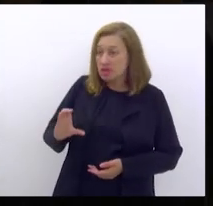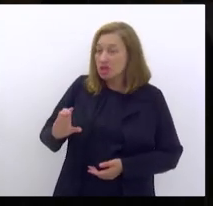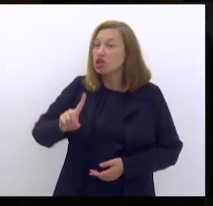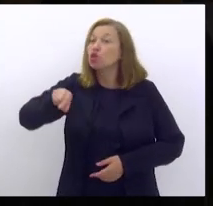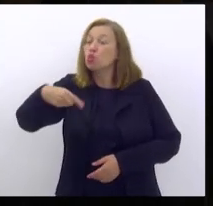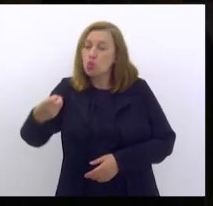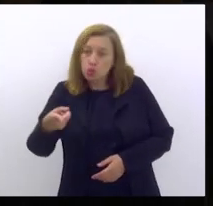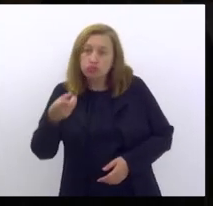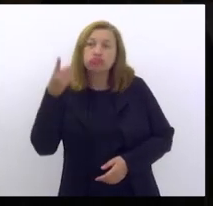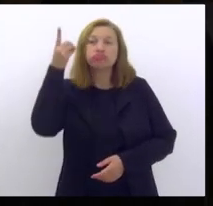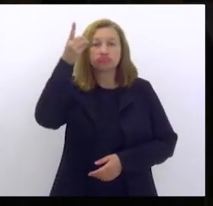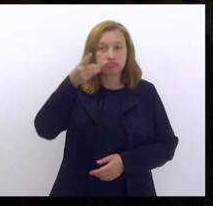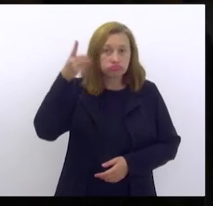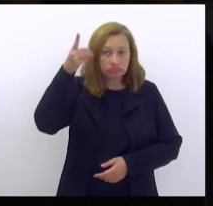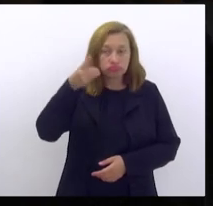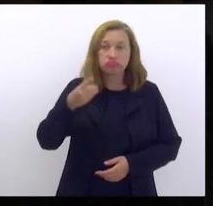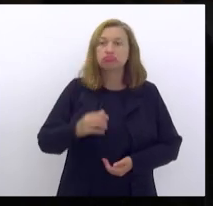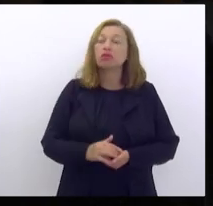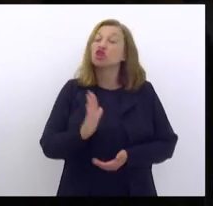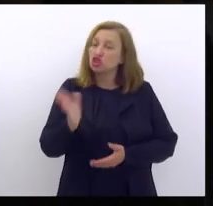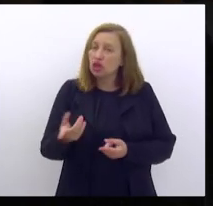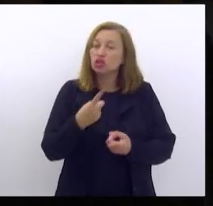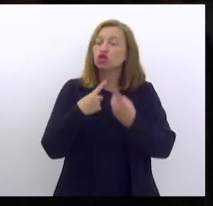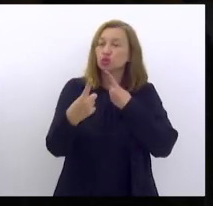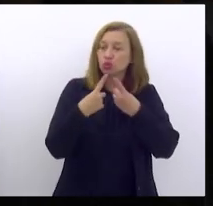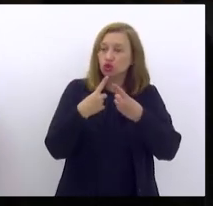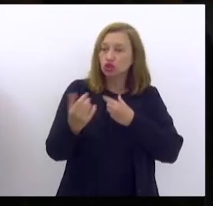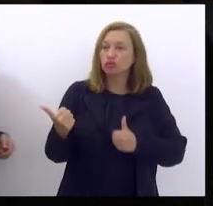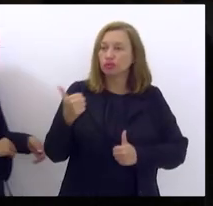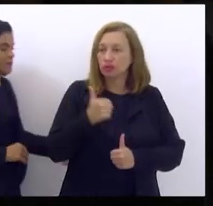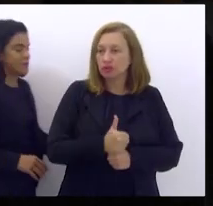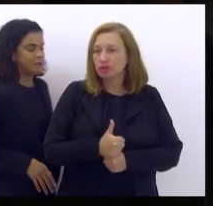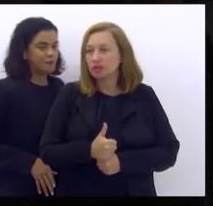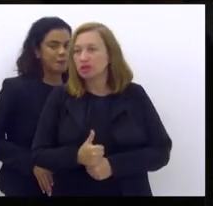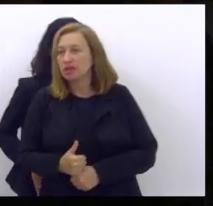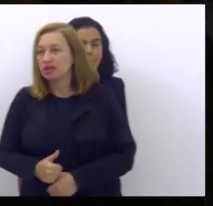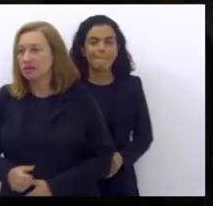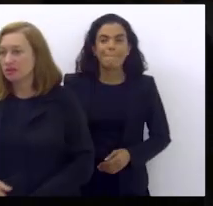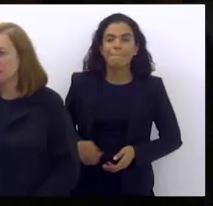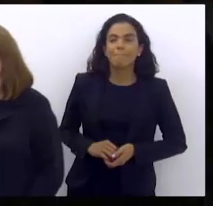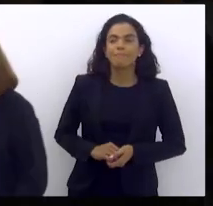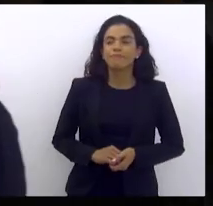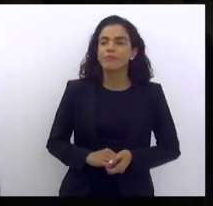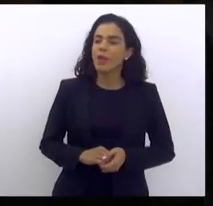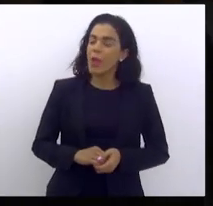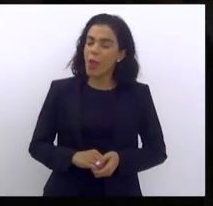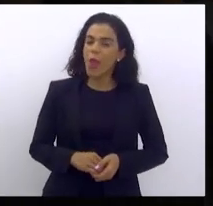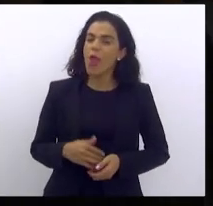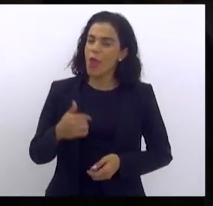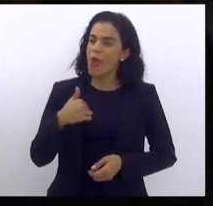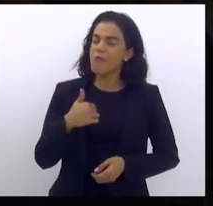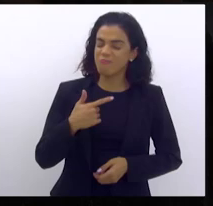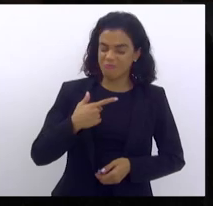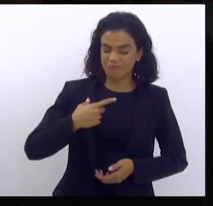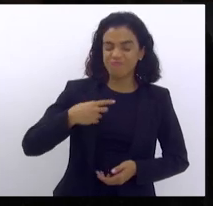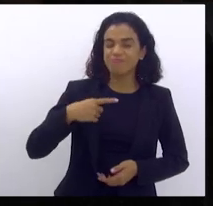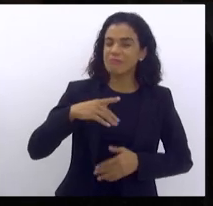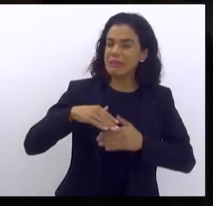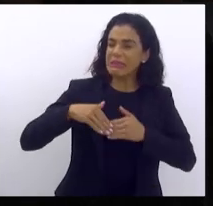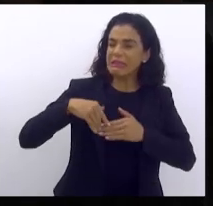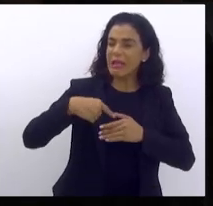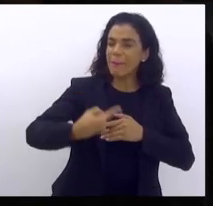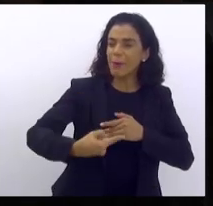outros parlamentares, eu, já discutíamos essa questão. A posteriori, o